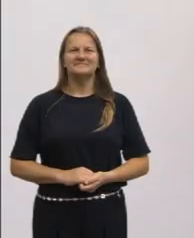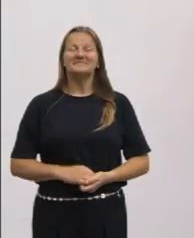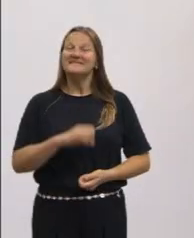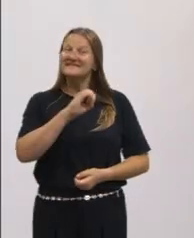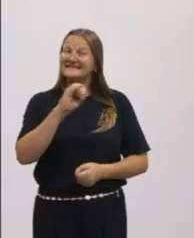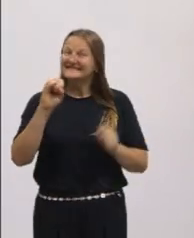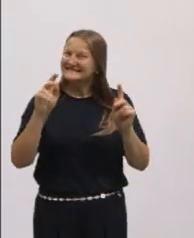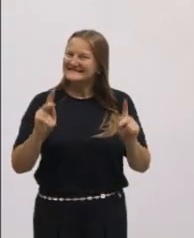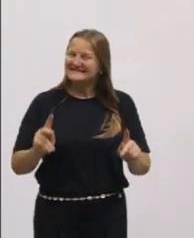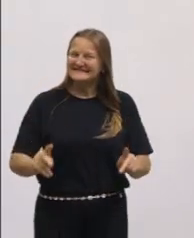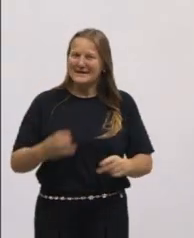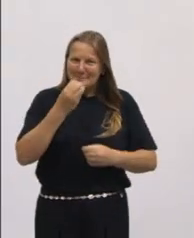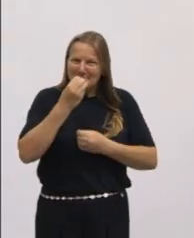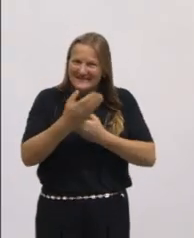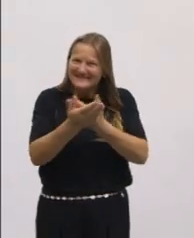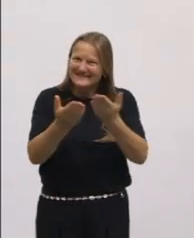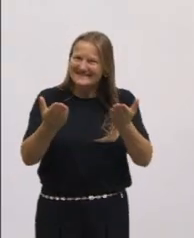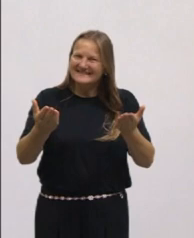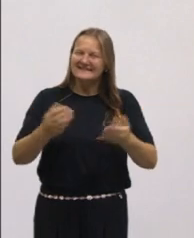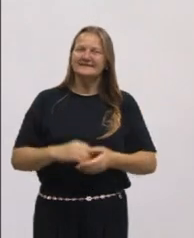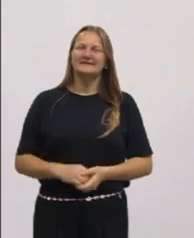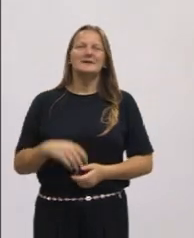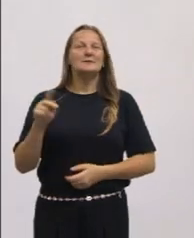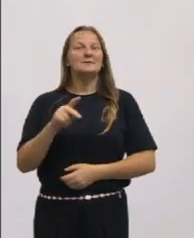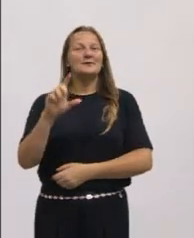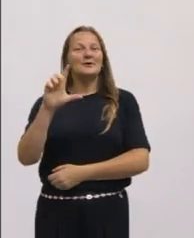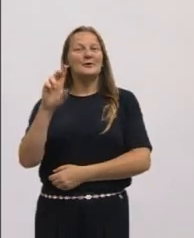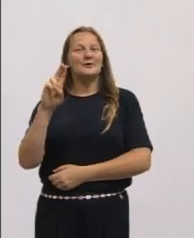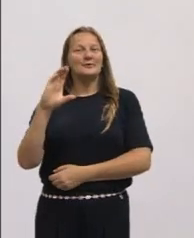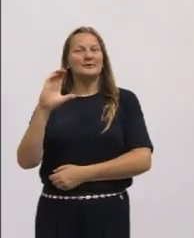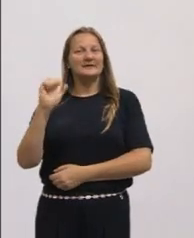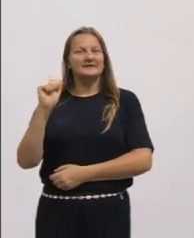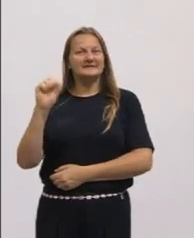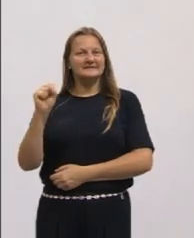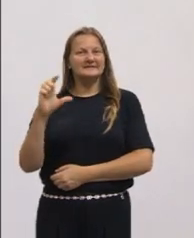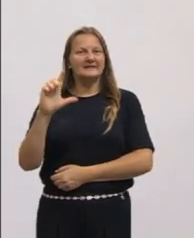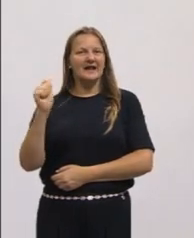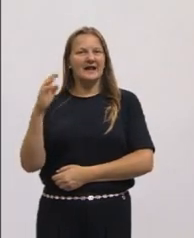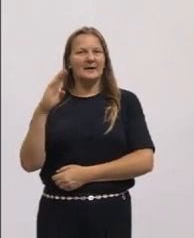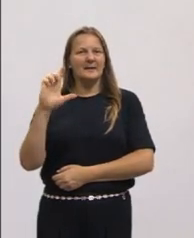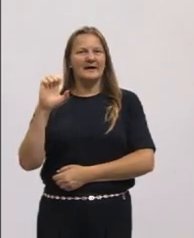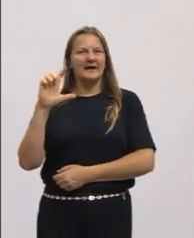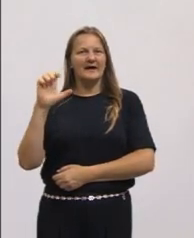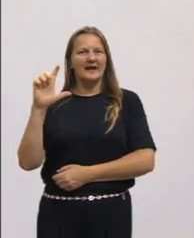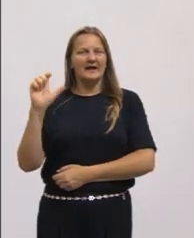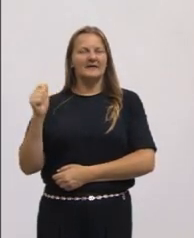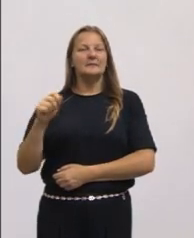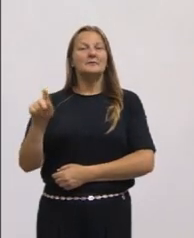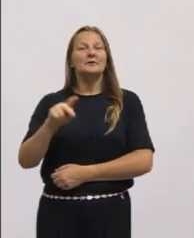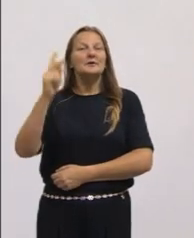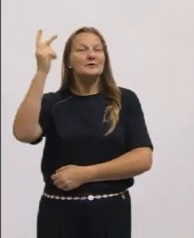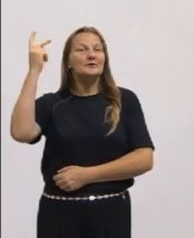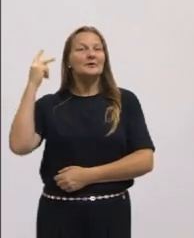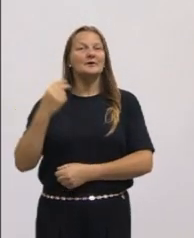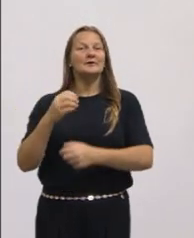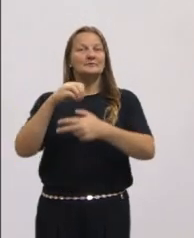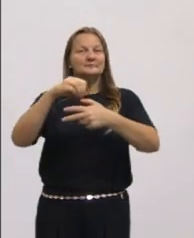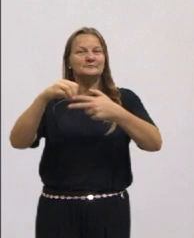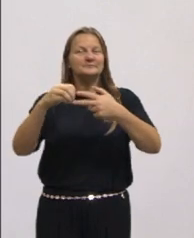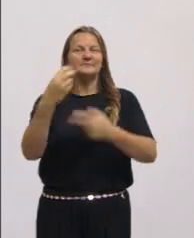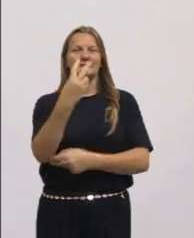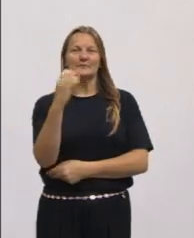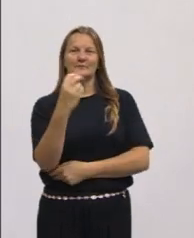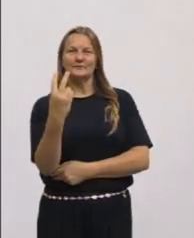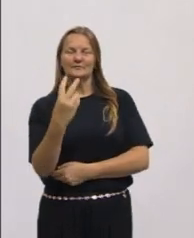E aí pessoal tudo bem com vocês eu sou o Lucas La Bella professor de história do Pré Enem RS 2022 Eu sou um homem branco